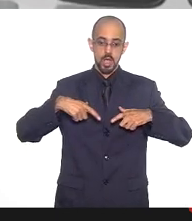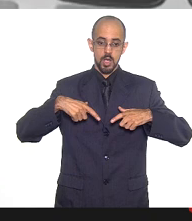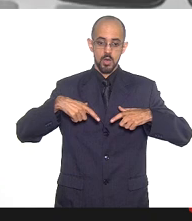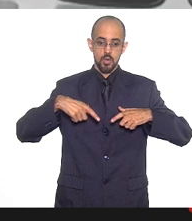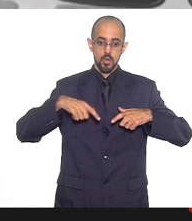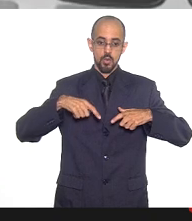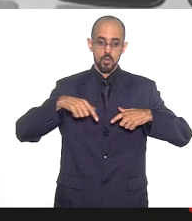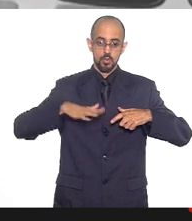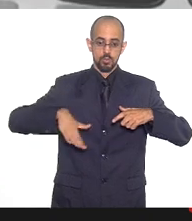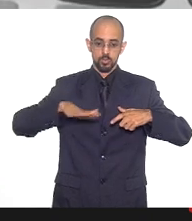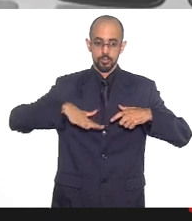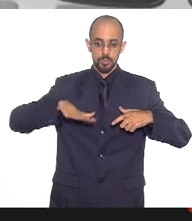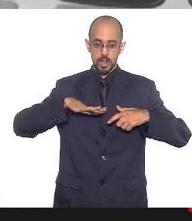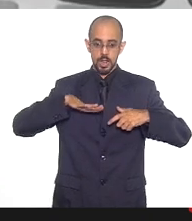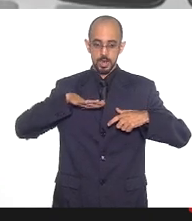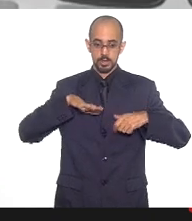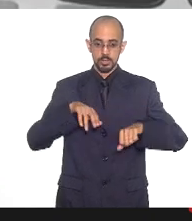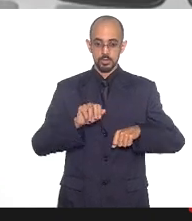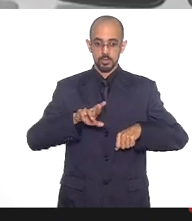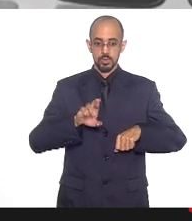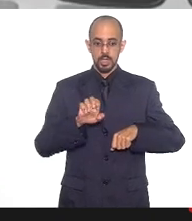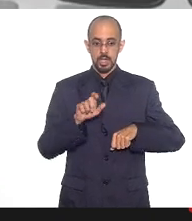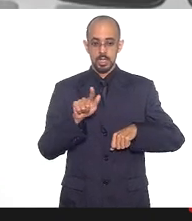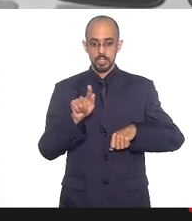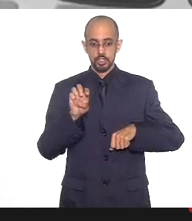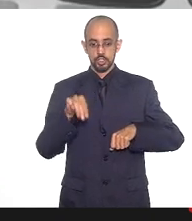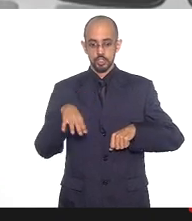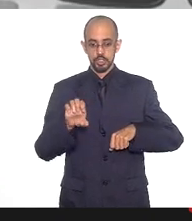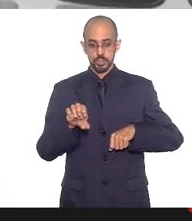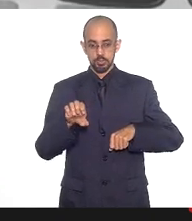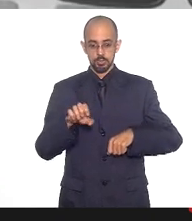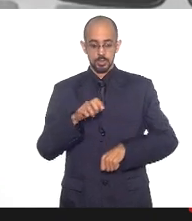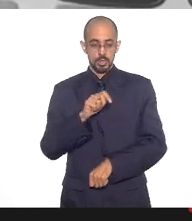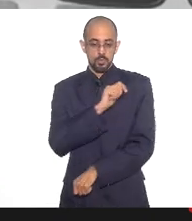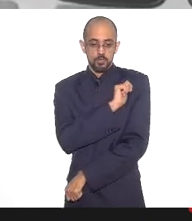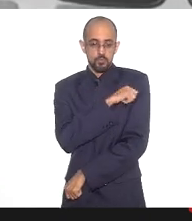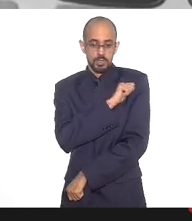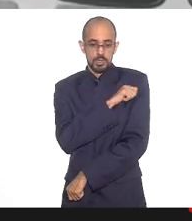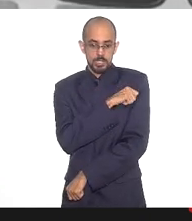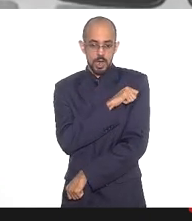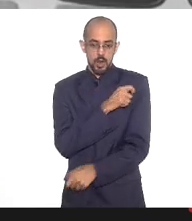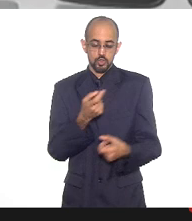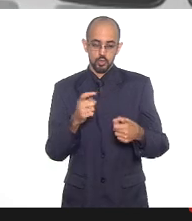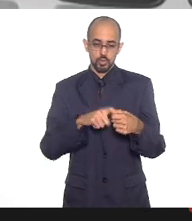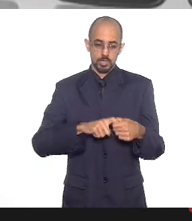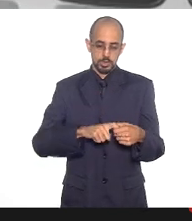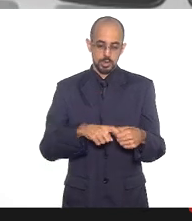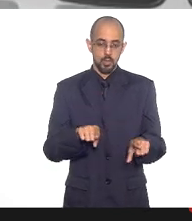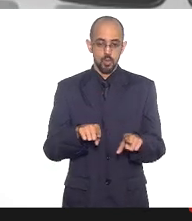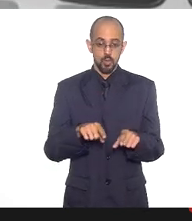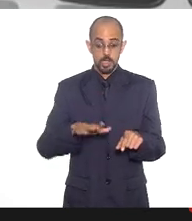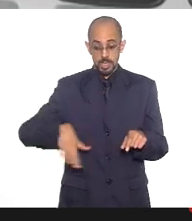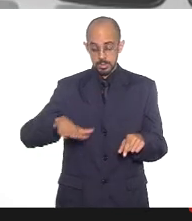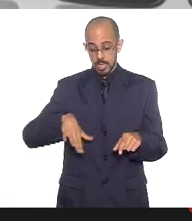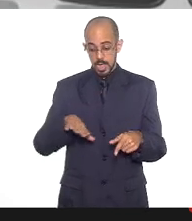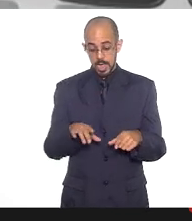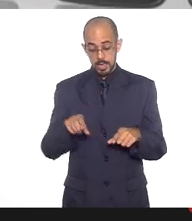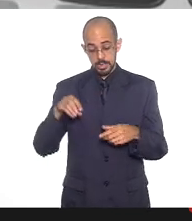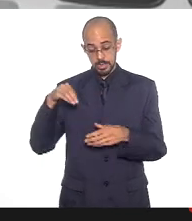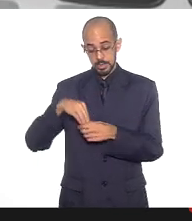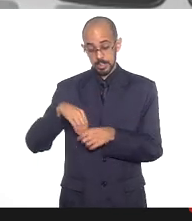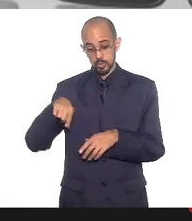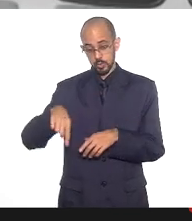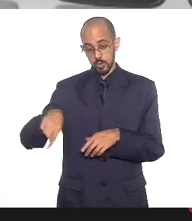por áreas sujeitas ao regime fiscal de concessão e uma outra área sujeita, e esta área tendo